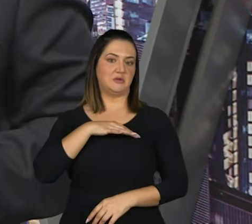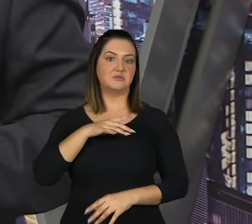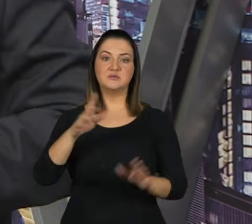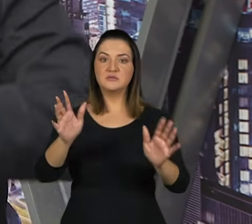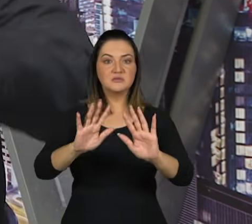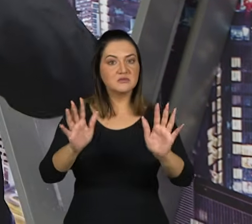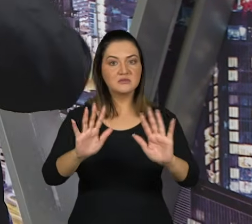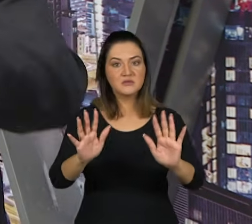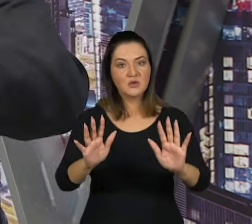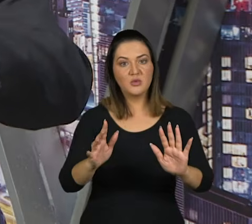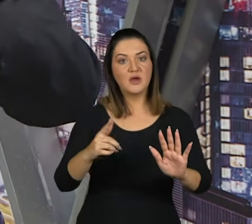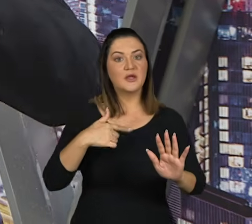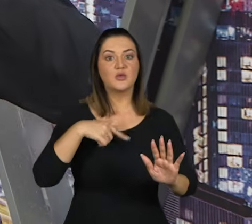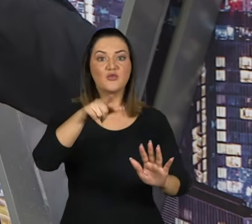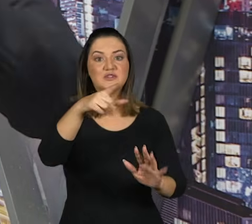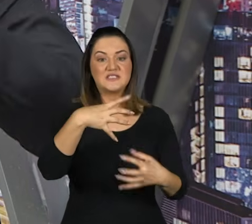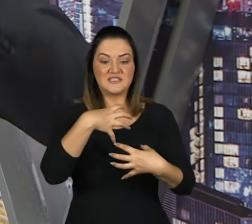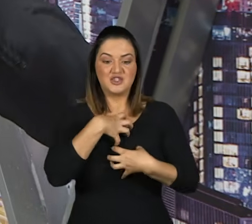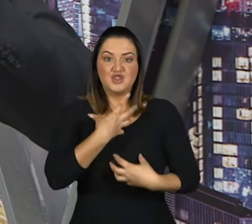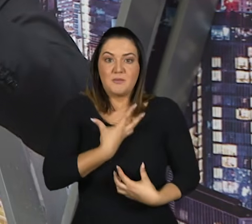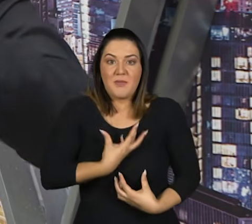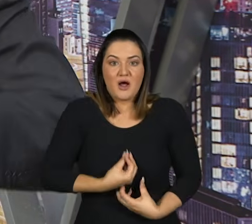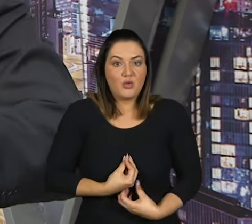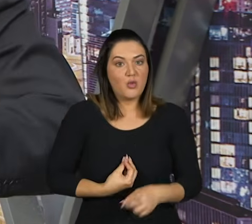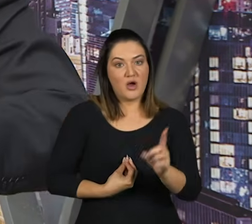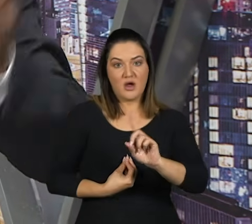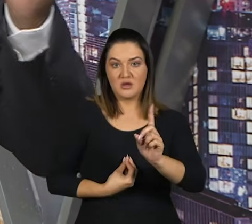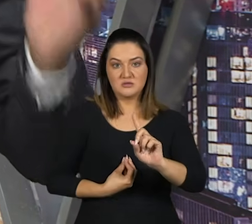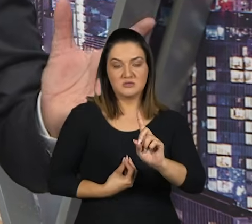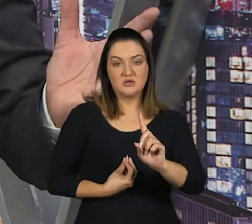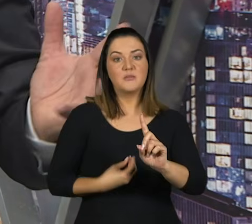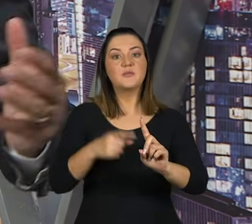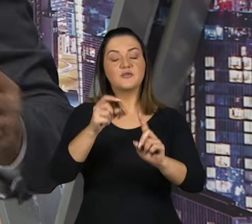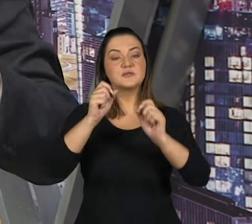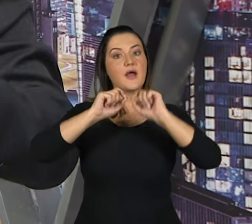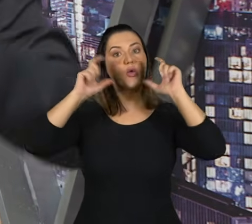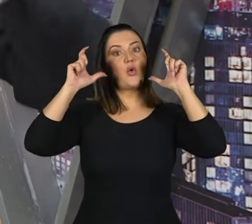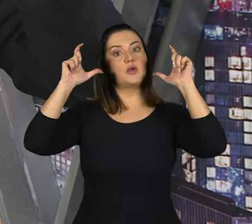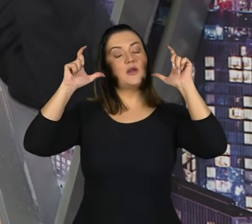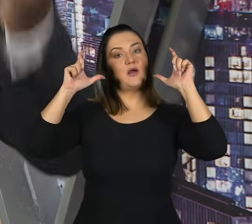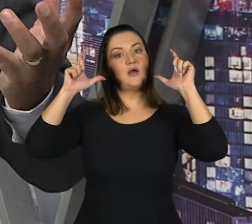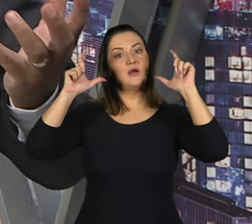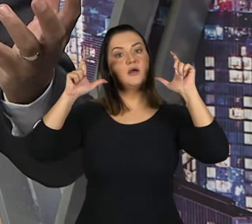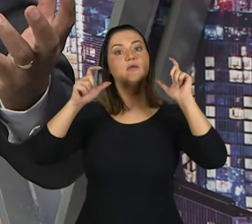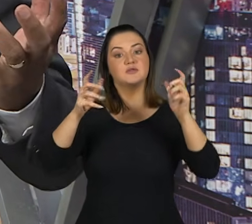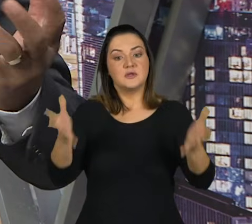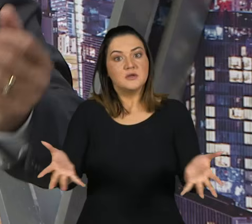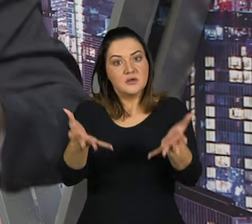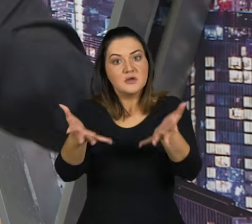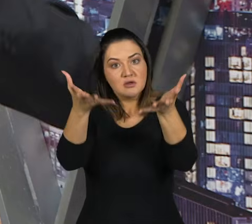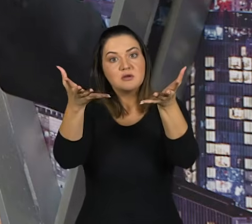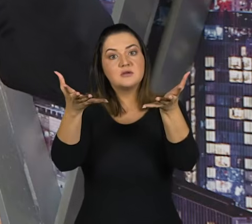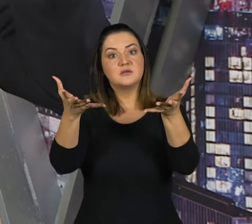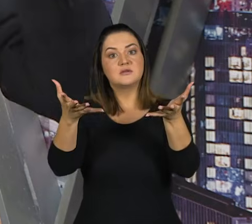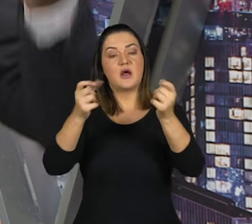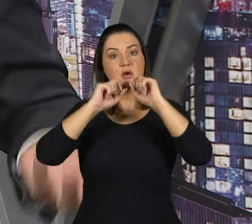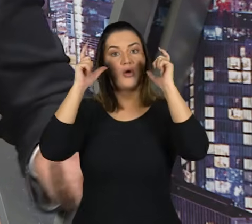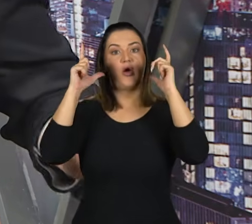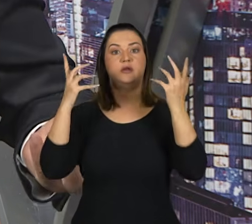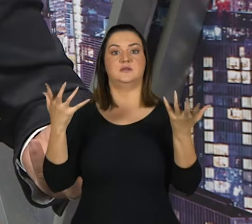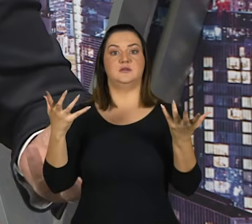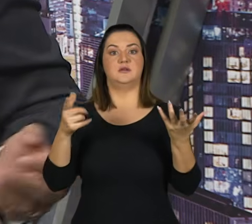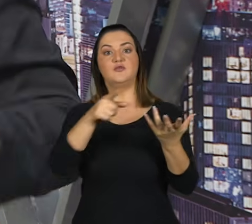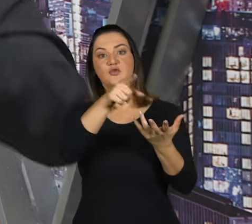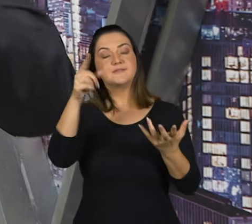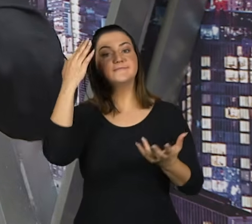aquele. Não, atenção. Não é para você se ofender, ao contrário, é para você acordar, meu filho, é para você se despertar,